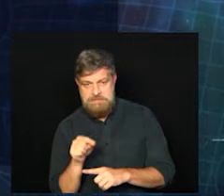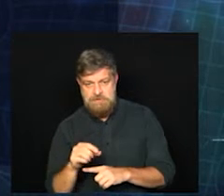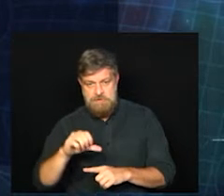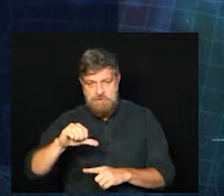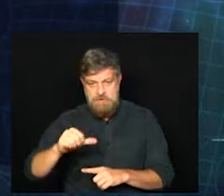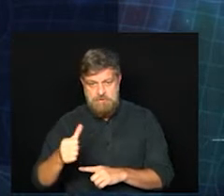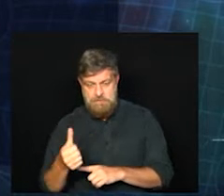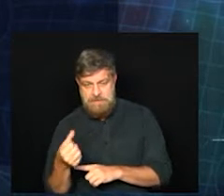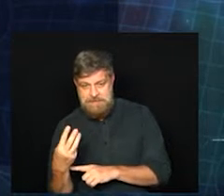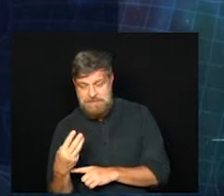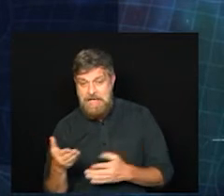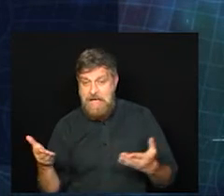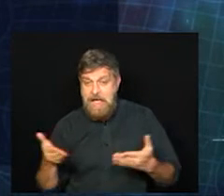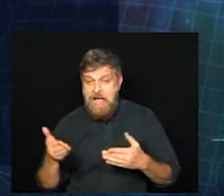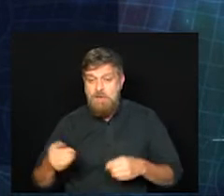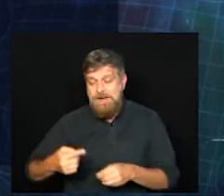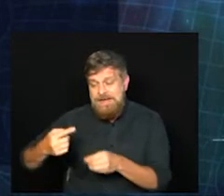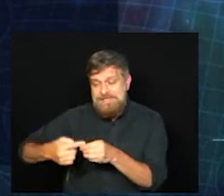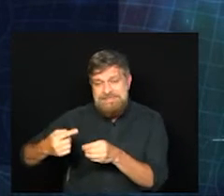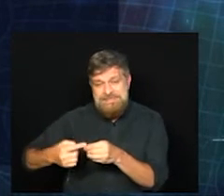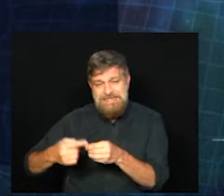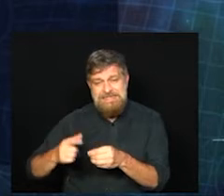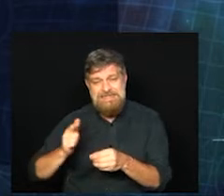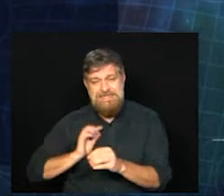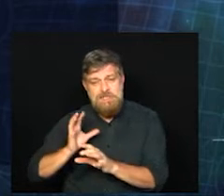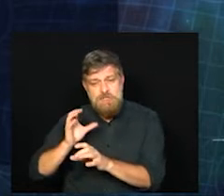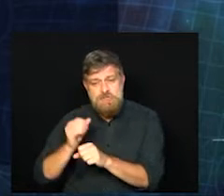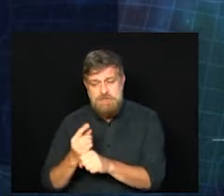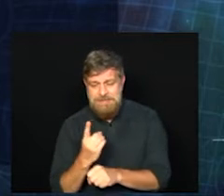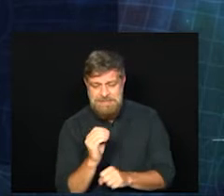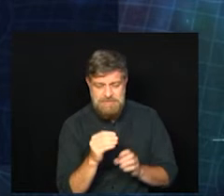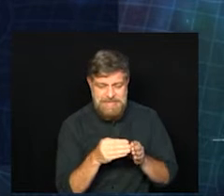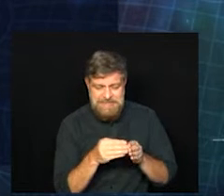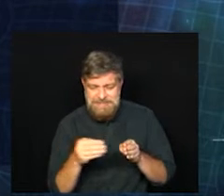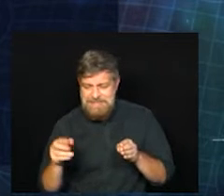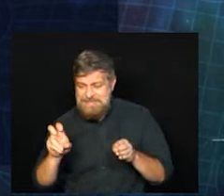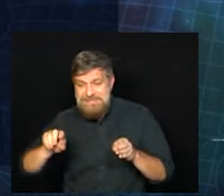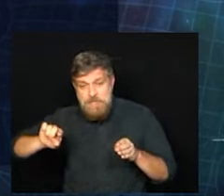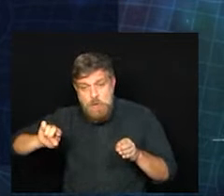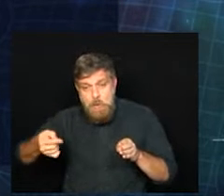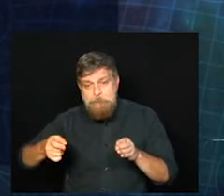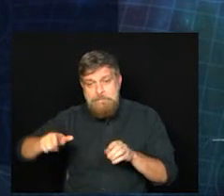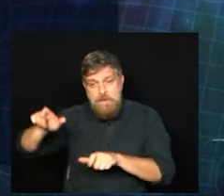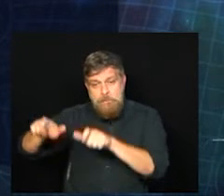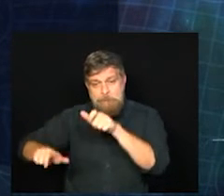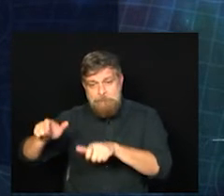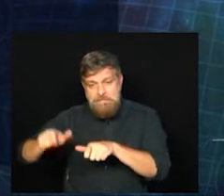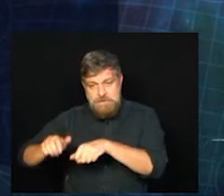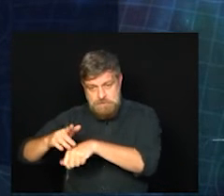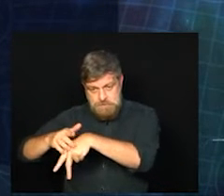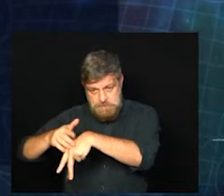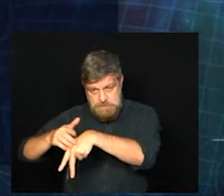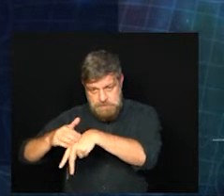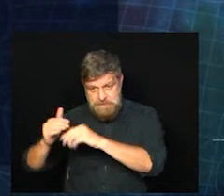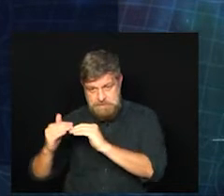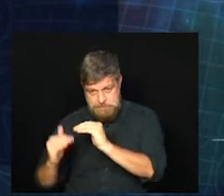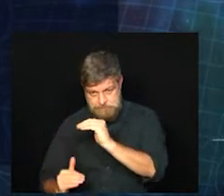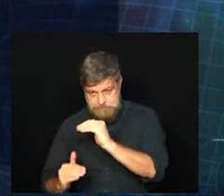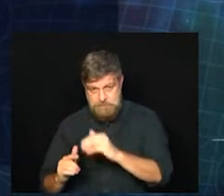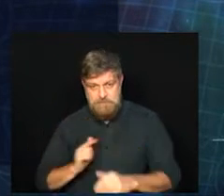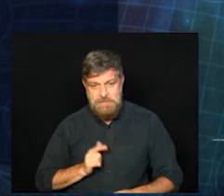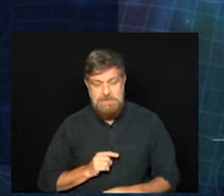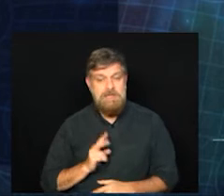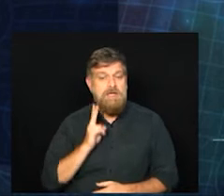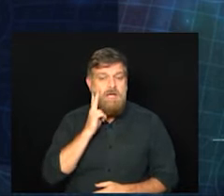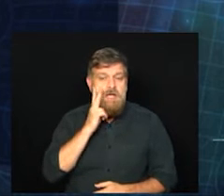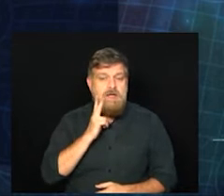13.963. E agora a gente vai falar dos municípios que têm entre 10 e 5 mil casos da Covid-19. São